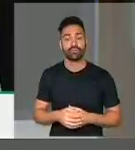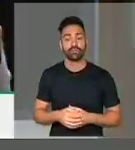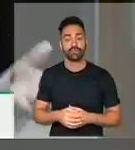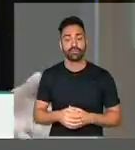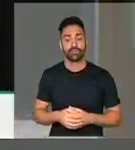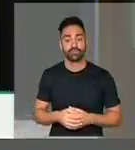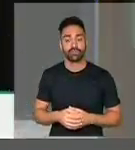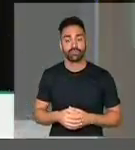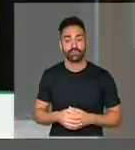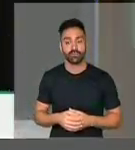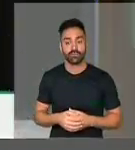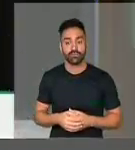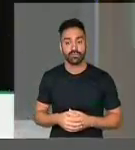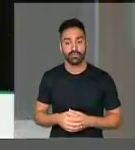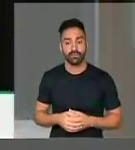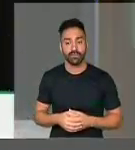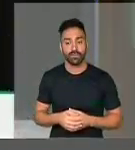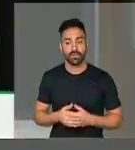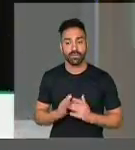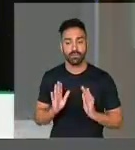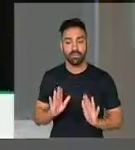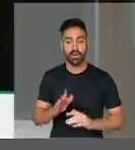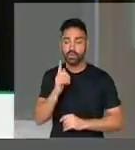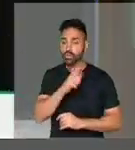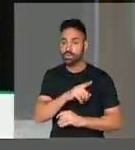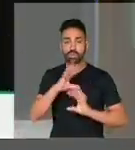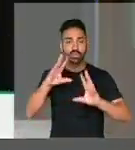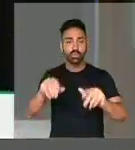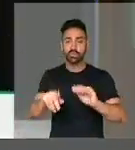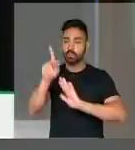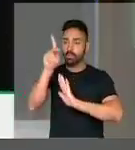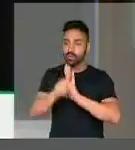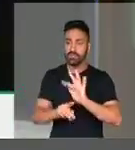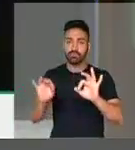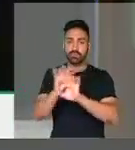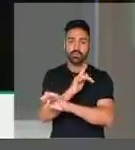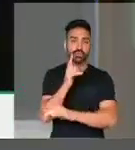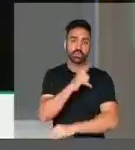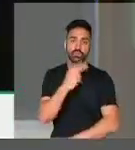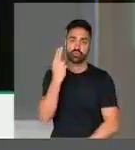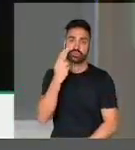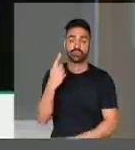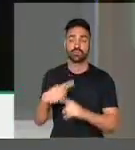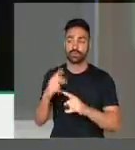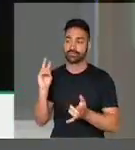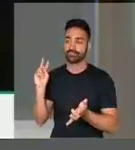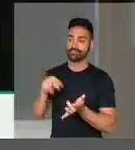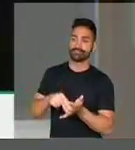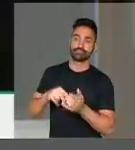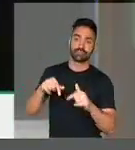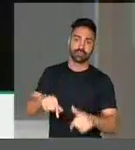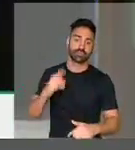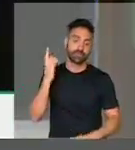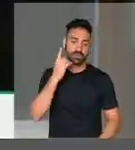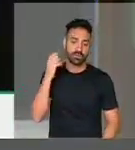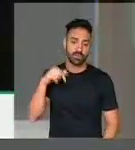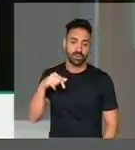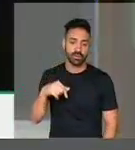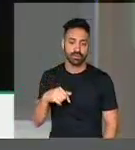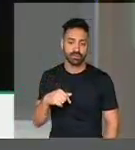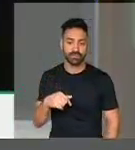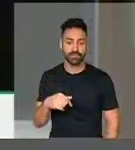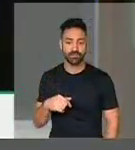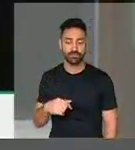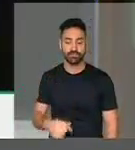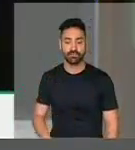não pude concluir todos aqueles projetos que estavam, porque vim como deputado constituinte para cá. A gente